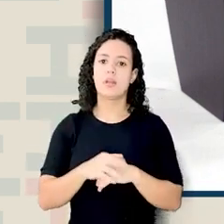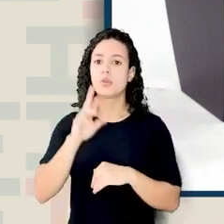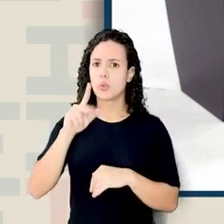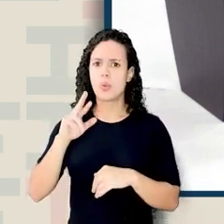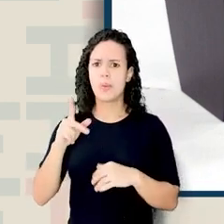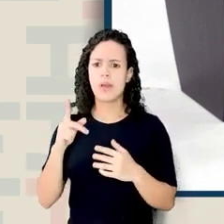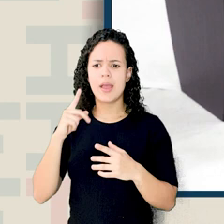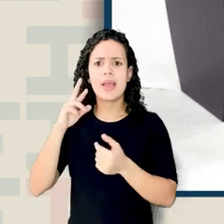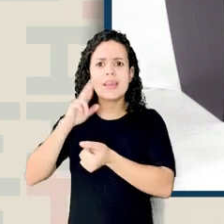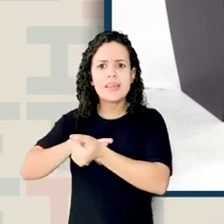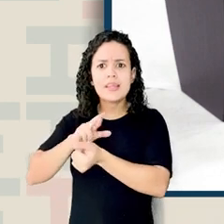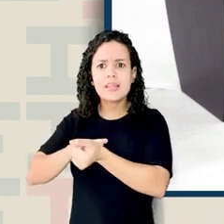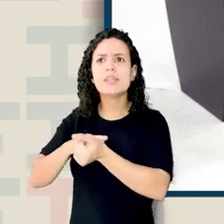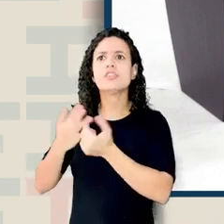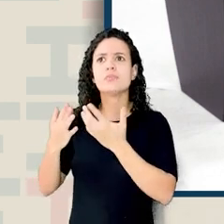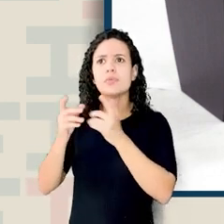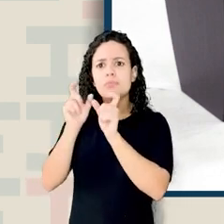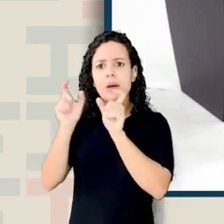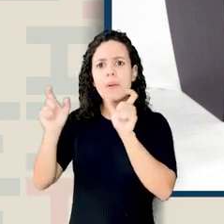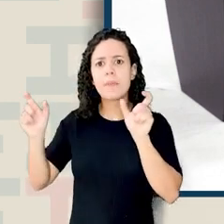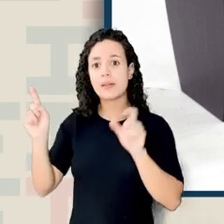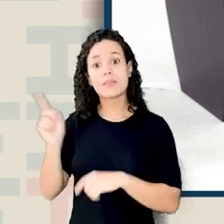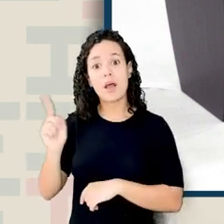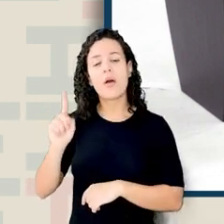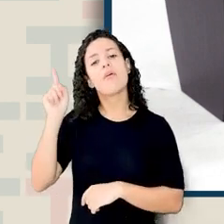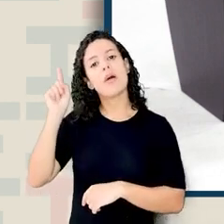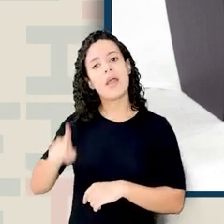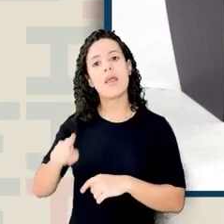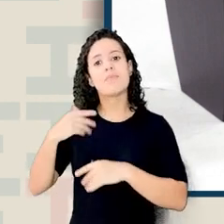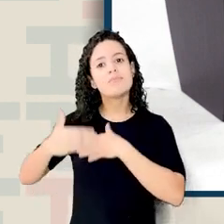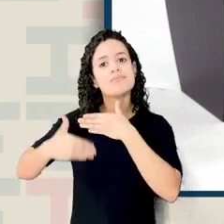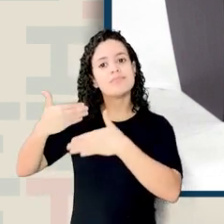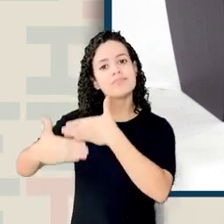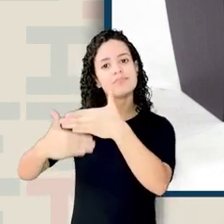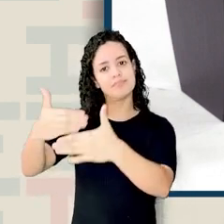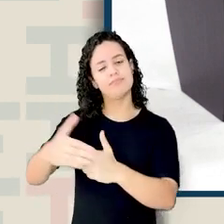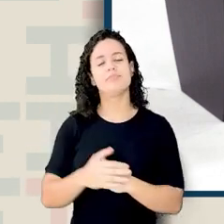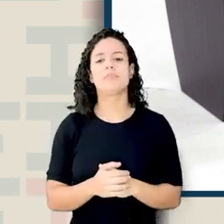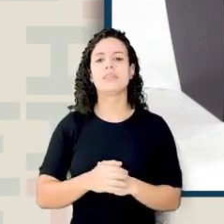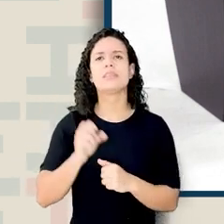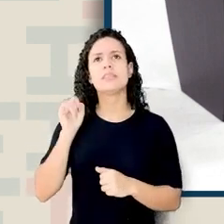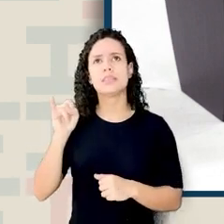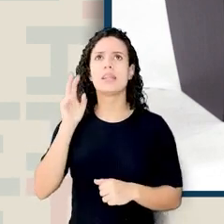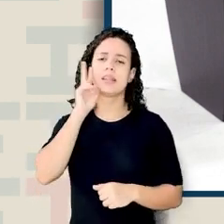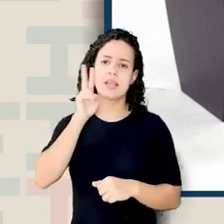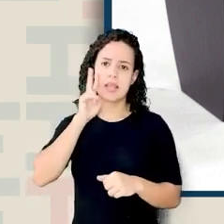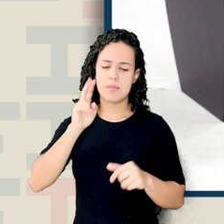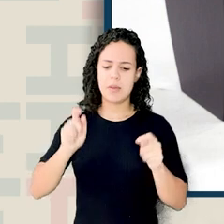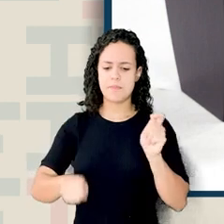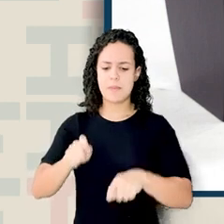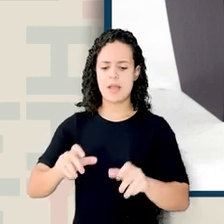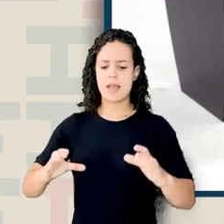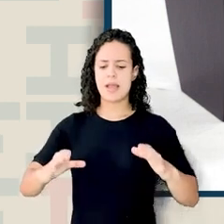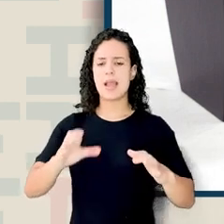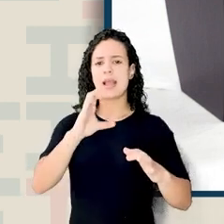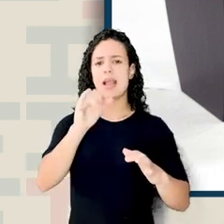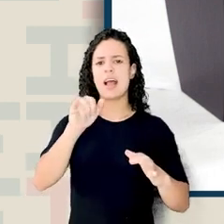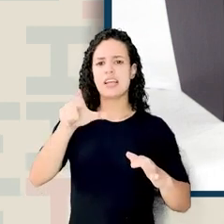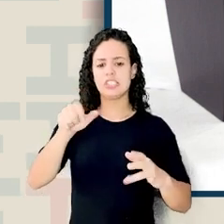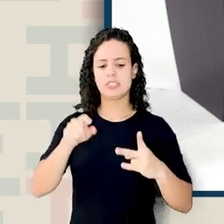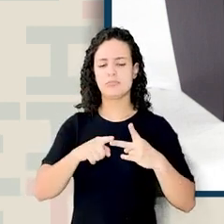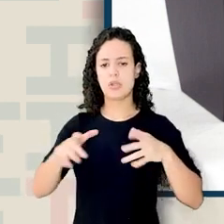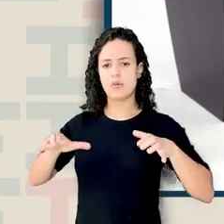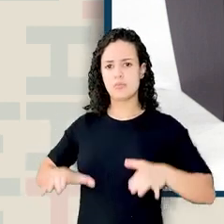sua célula, mas sim ao seu andamento. Se a gente for puxar na memória a sonoridade da caixa e da alfaia,